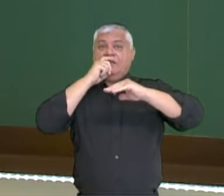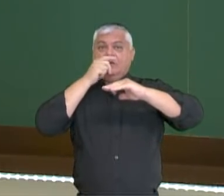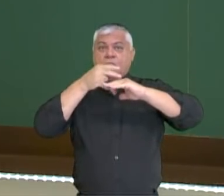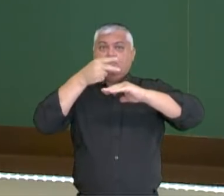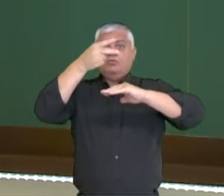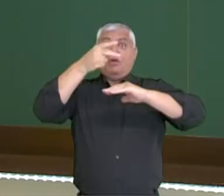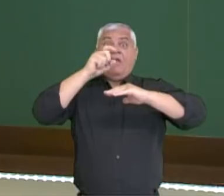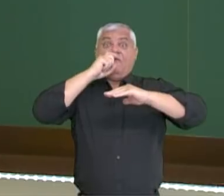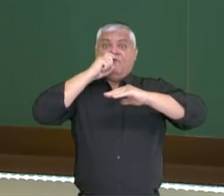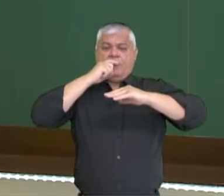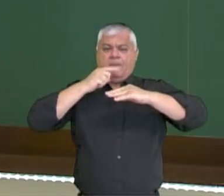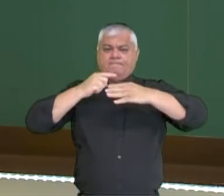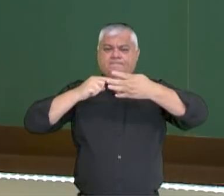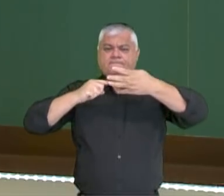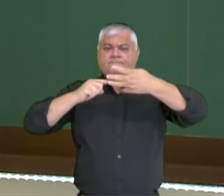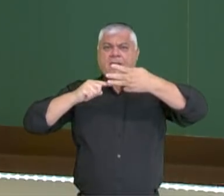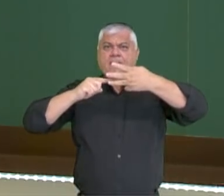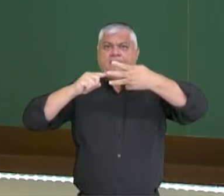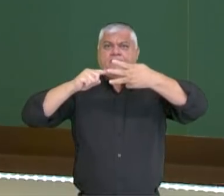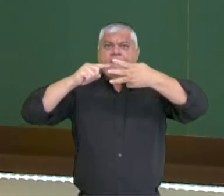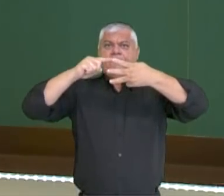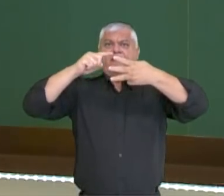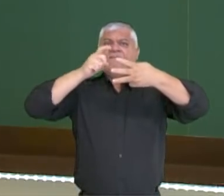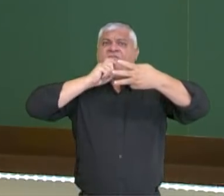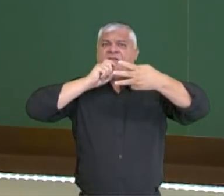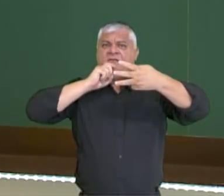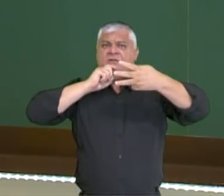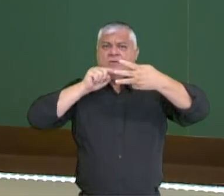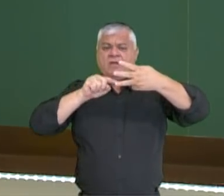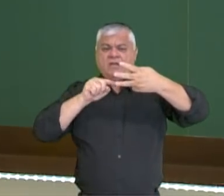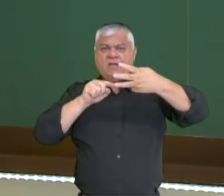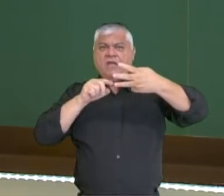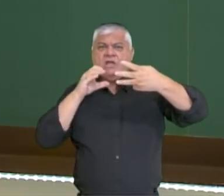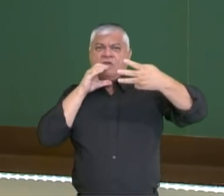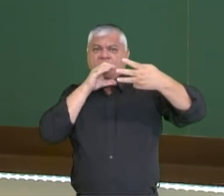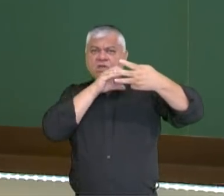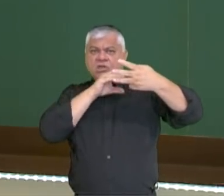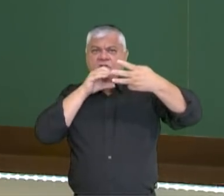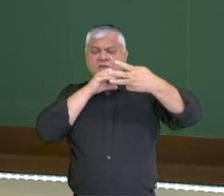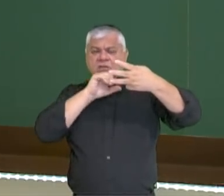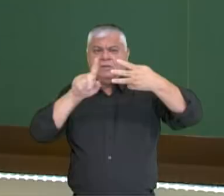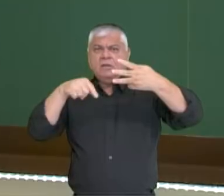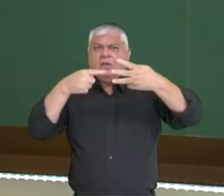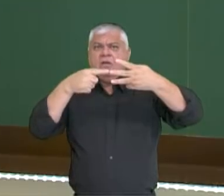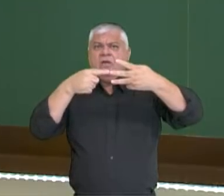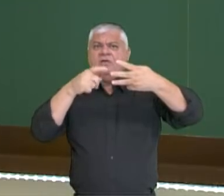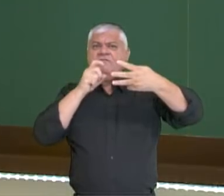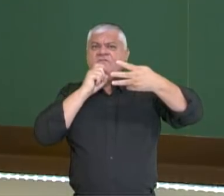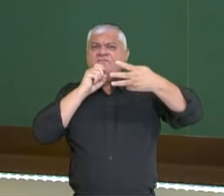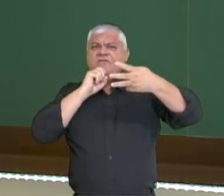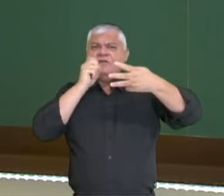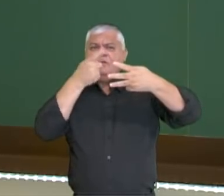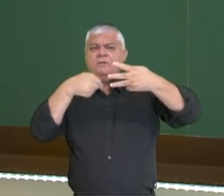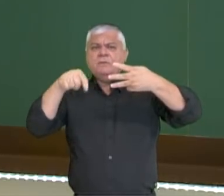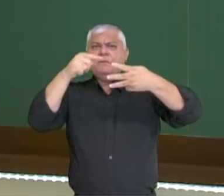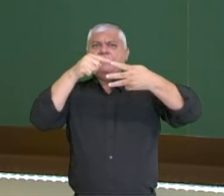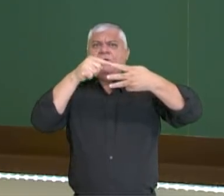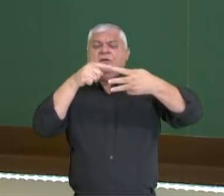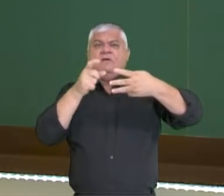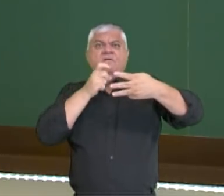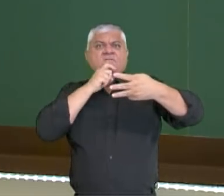frio. Quando acontece a inversão térmica? Quando eu tenho o ar frio retido aqui nas porções mais